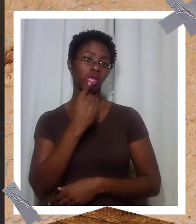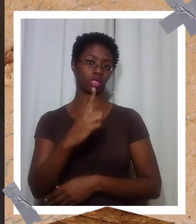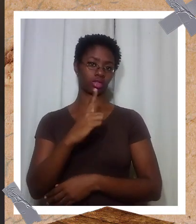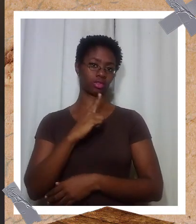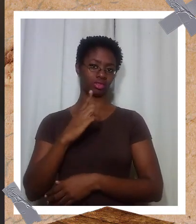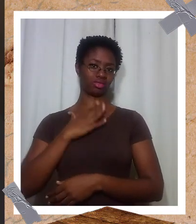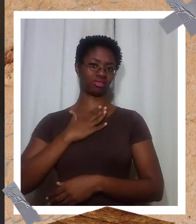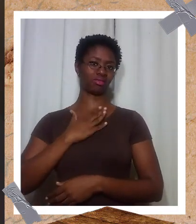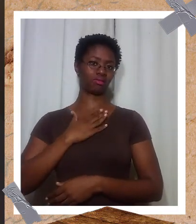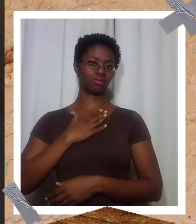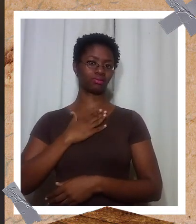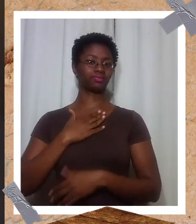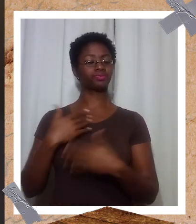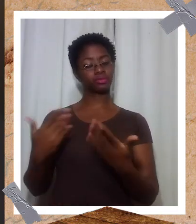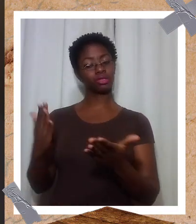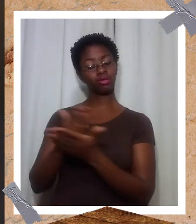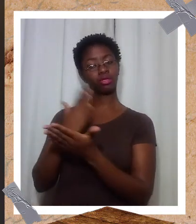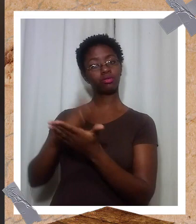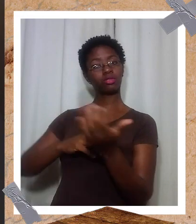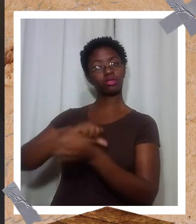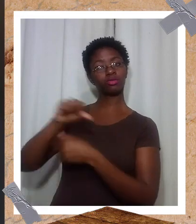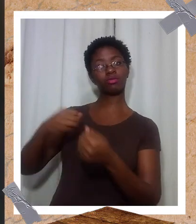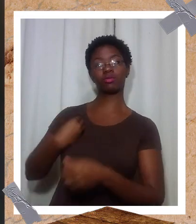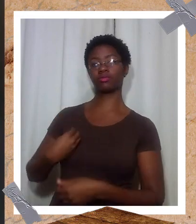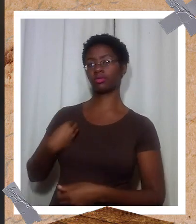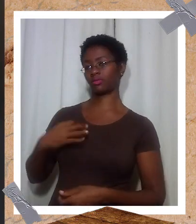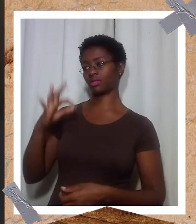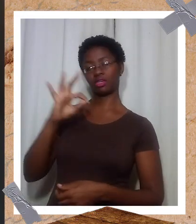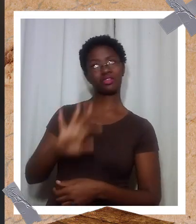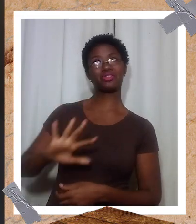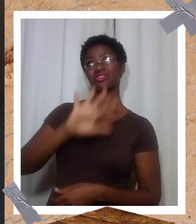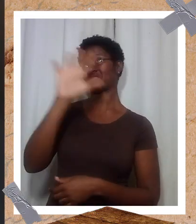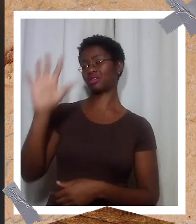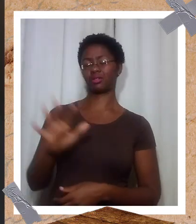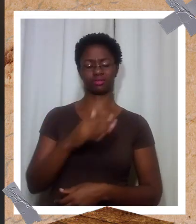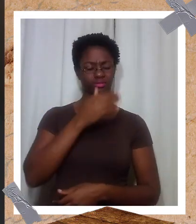Então o livro ele transformou a minha vida completamente.